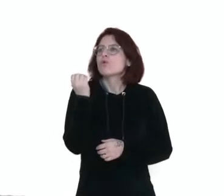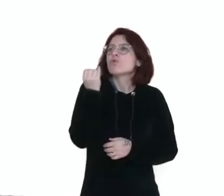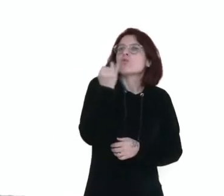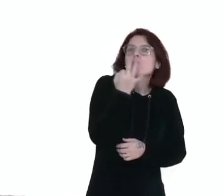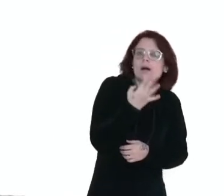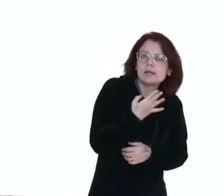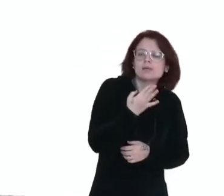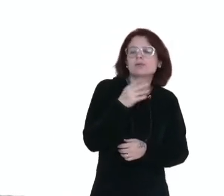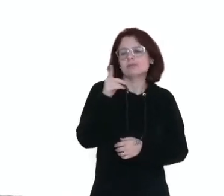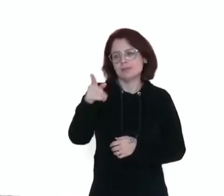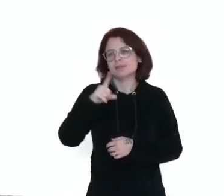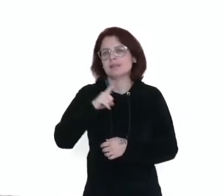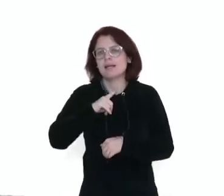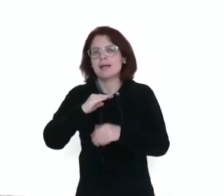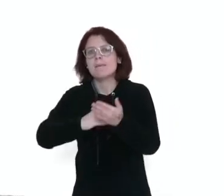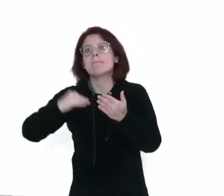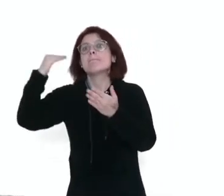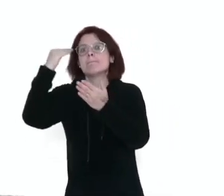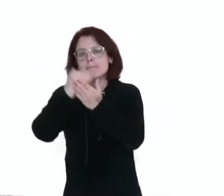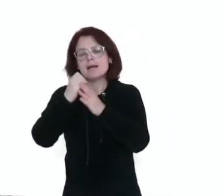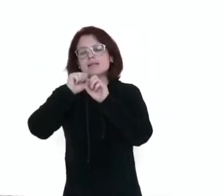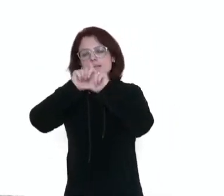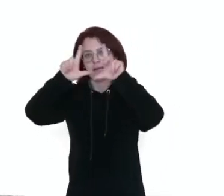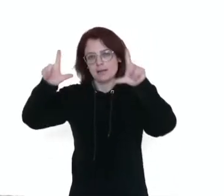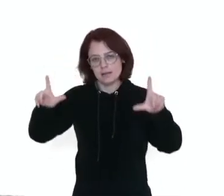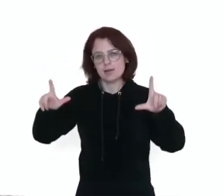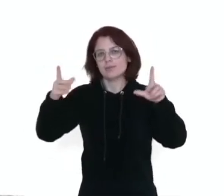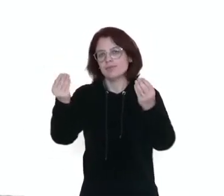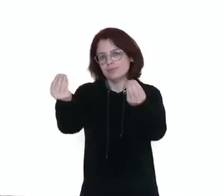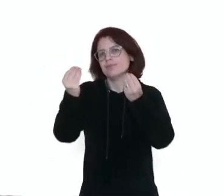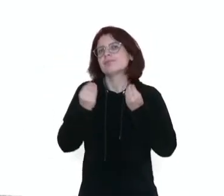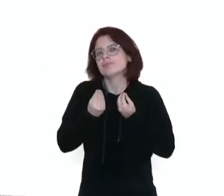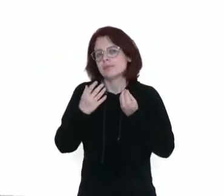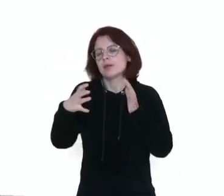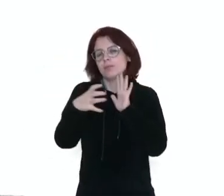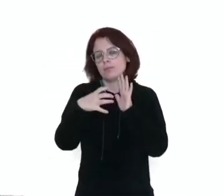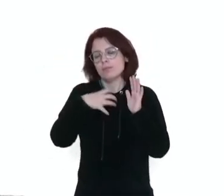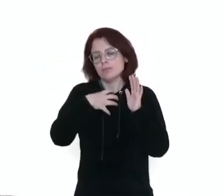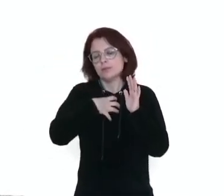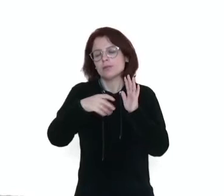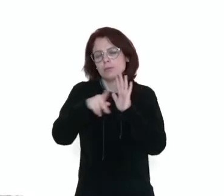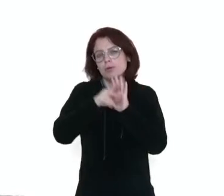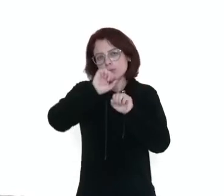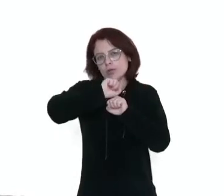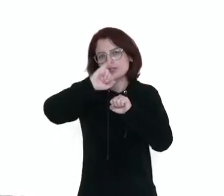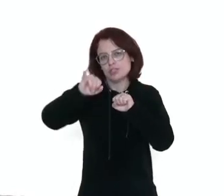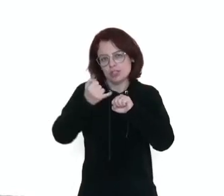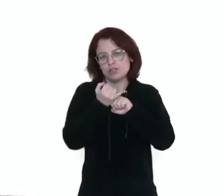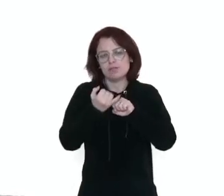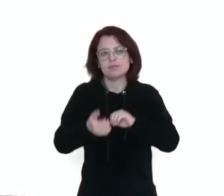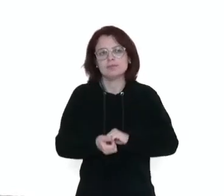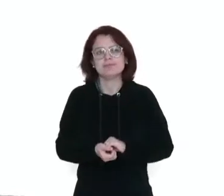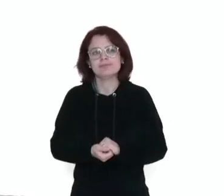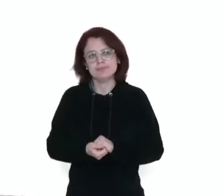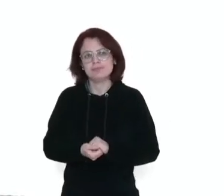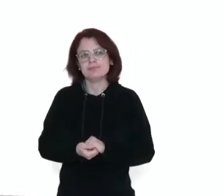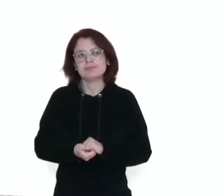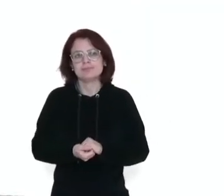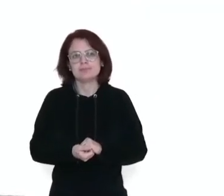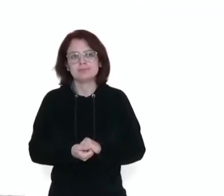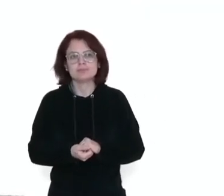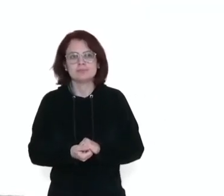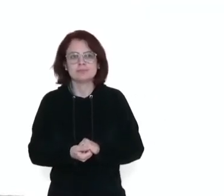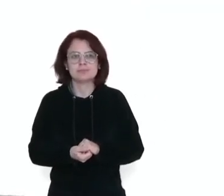cabelo está claro, né? Então, ele intensifica ali esse adjetivo, nesse caso, certo? Funciona como um advérbio,